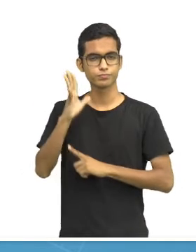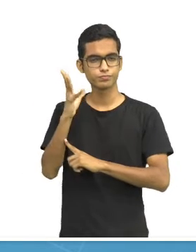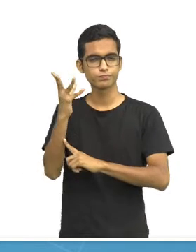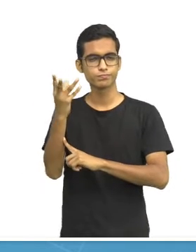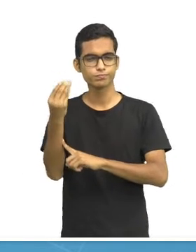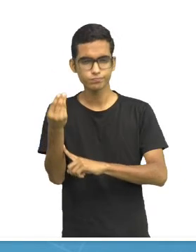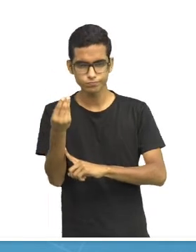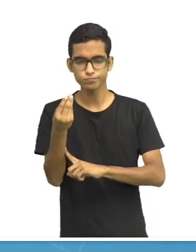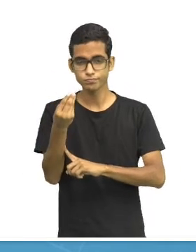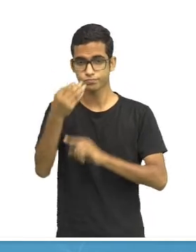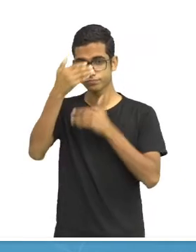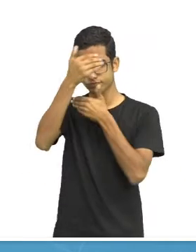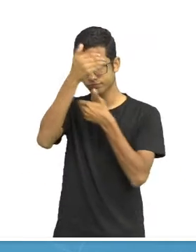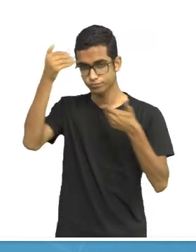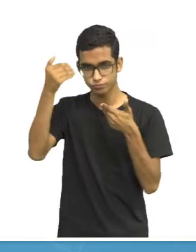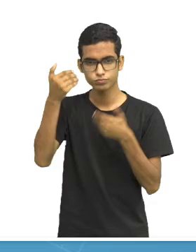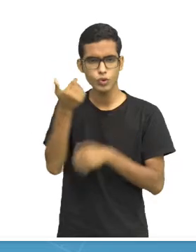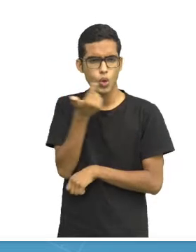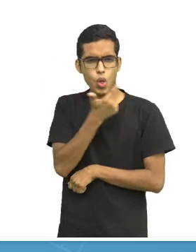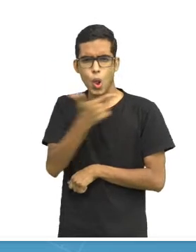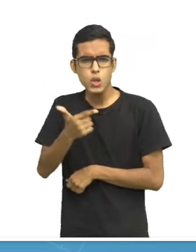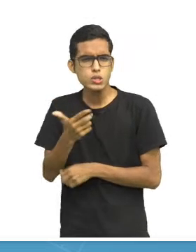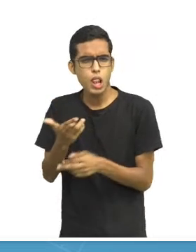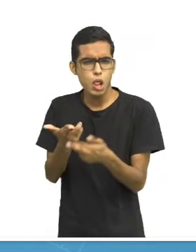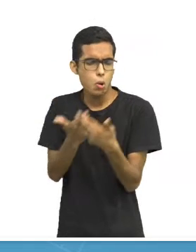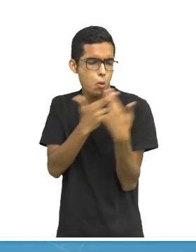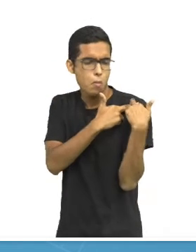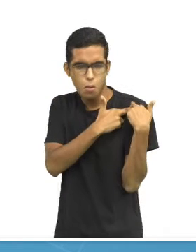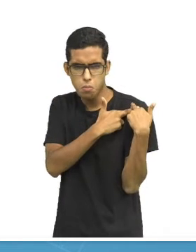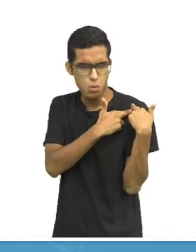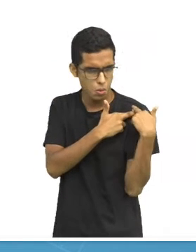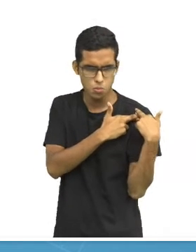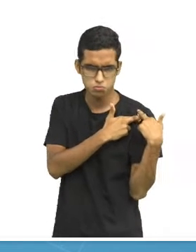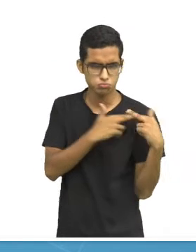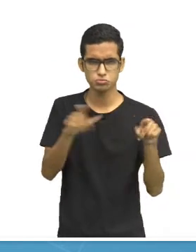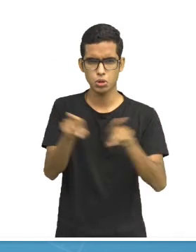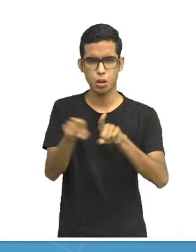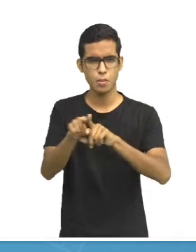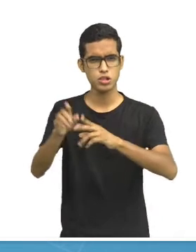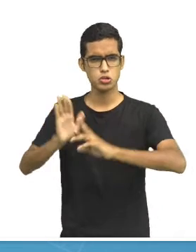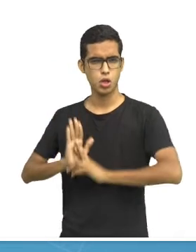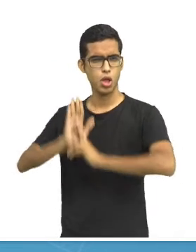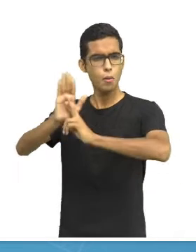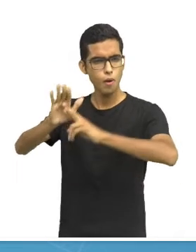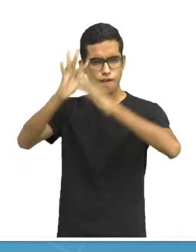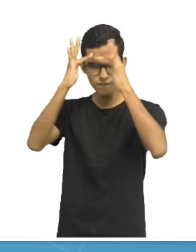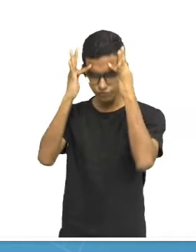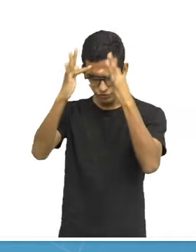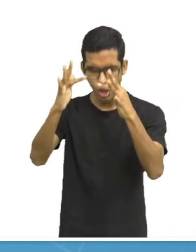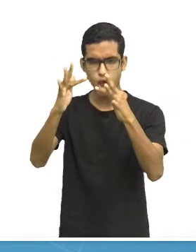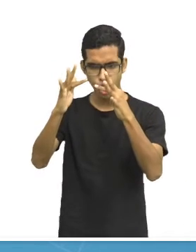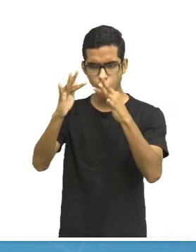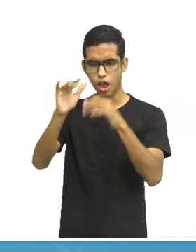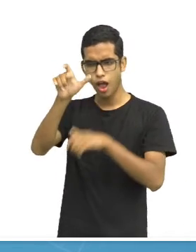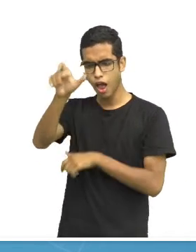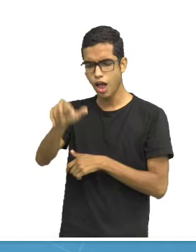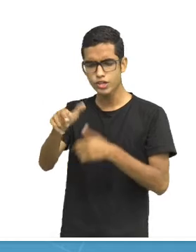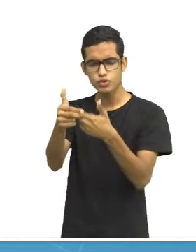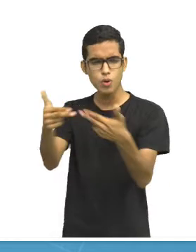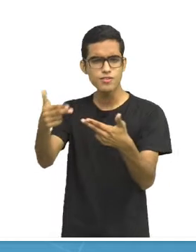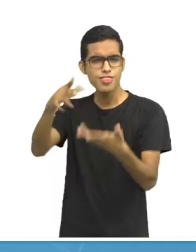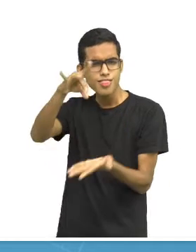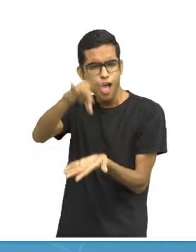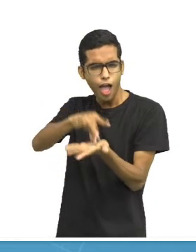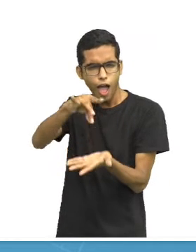cubistas não tinham nenhum compromisso em representar com fidelidade a aparência real